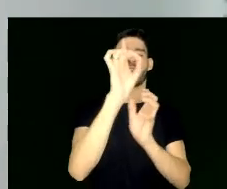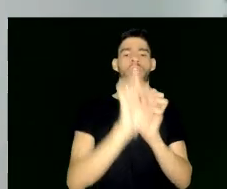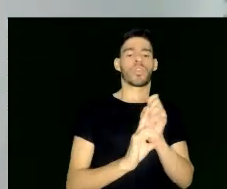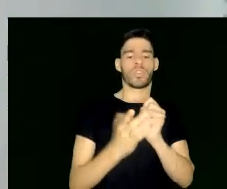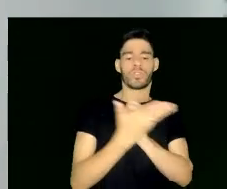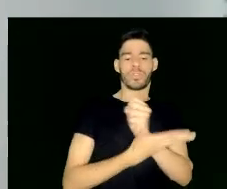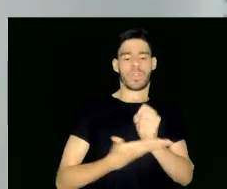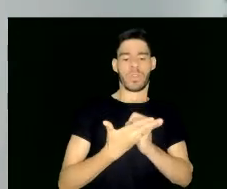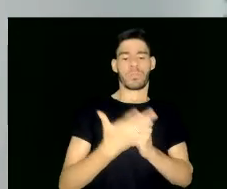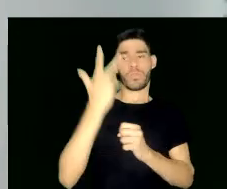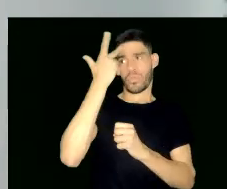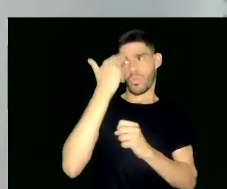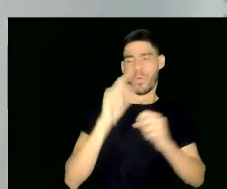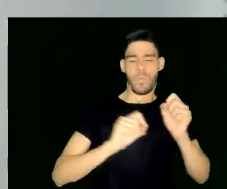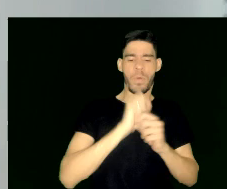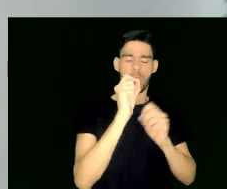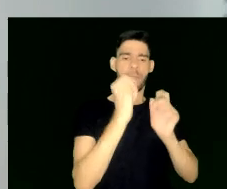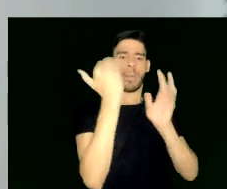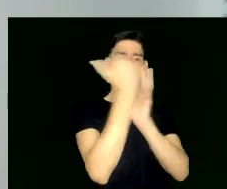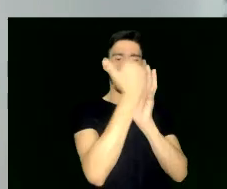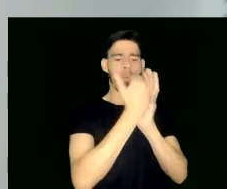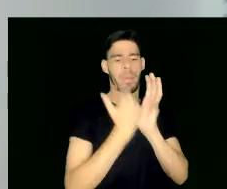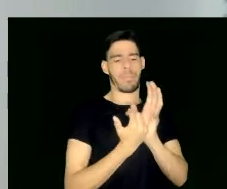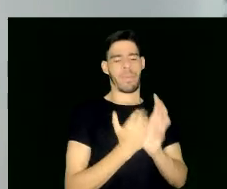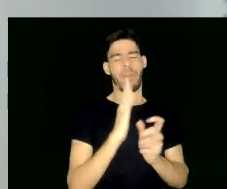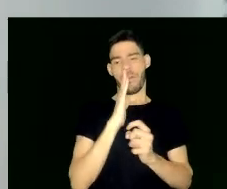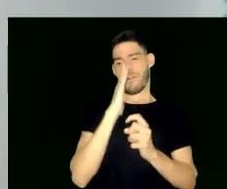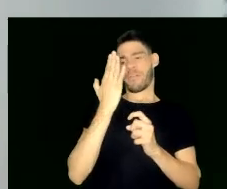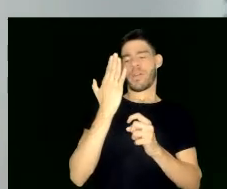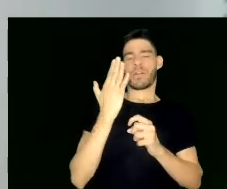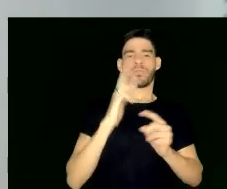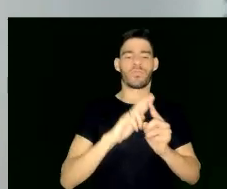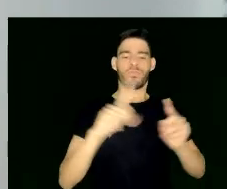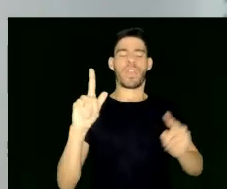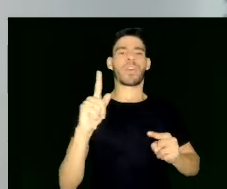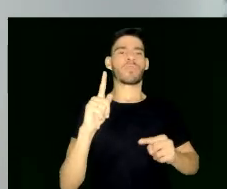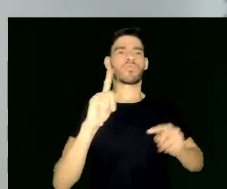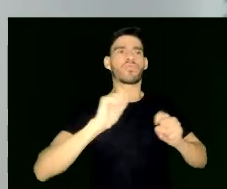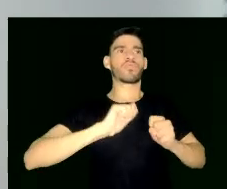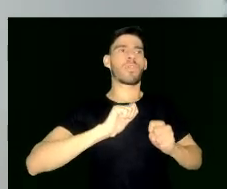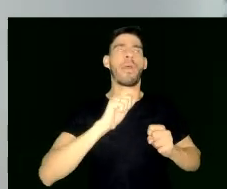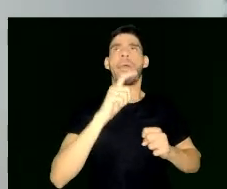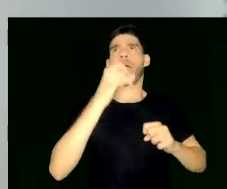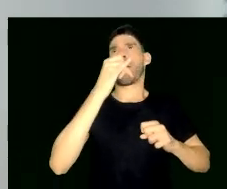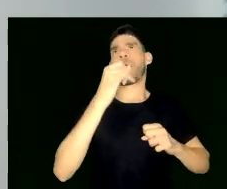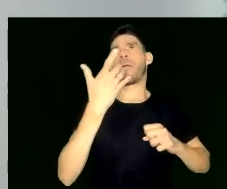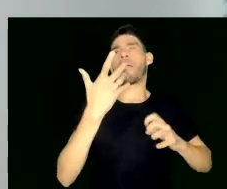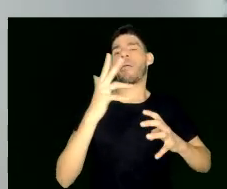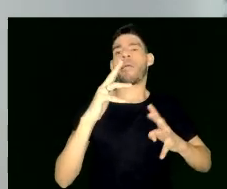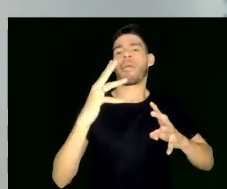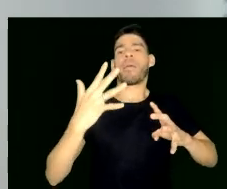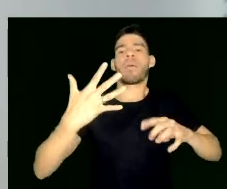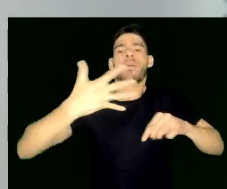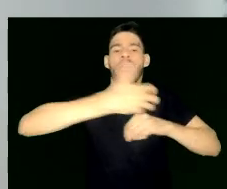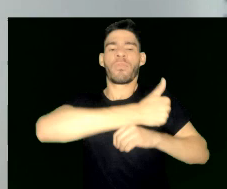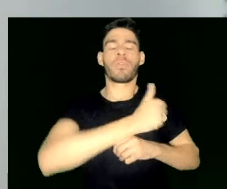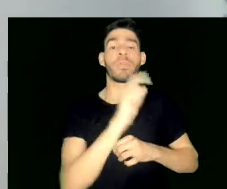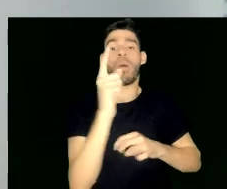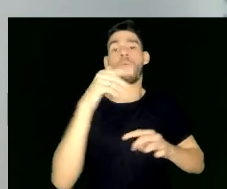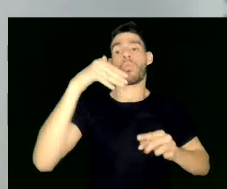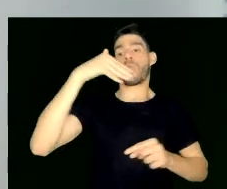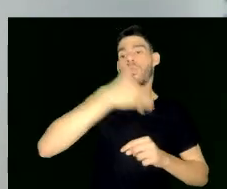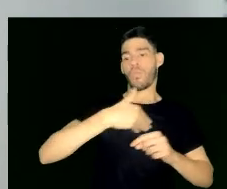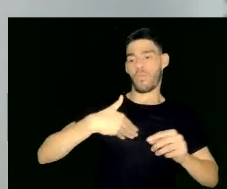garantias fundamentais. São normalmente medidas dissimuladas, diferente do explícito golpe de Estado. Então,